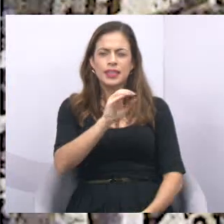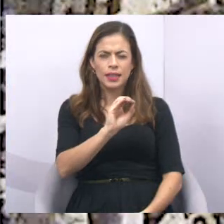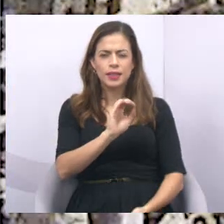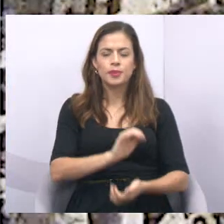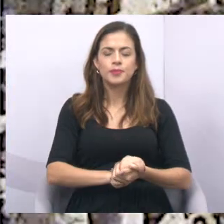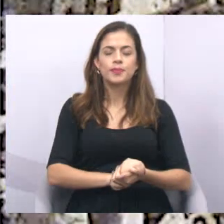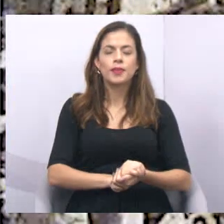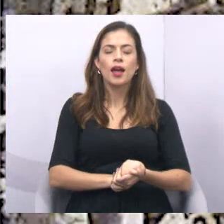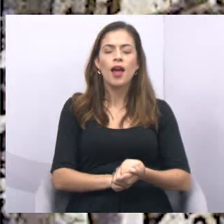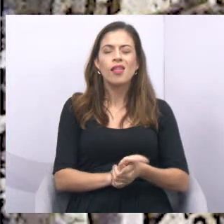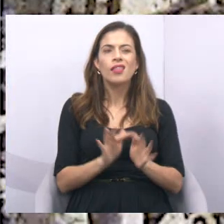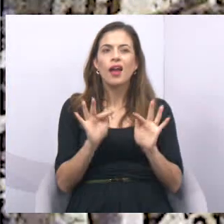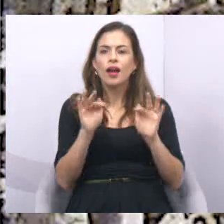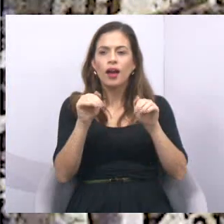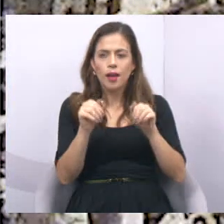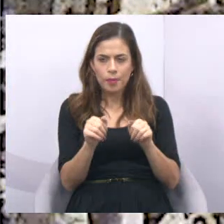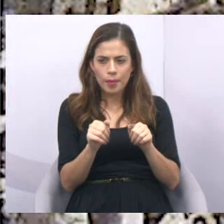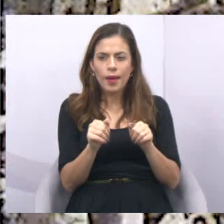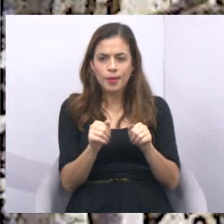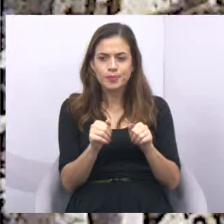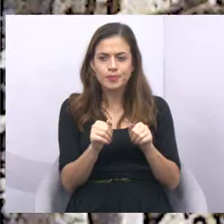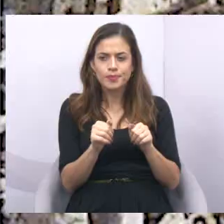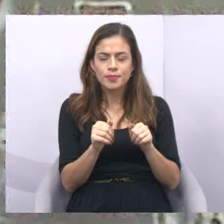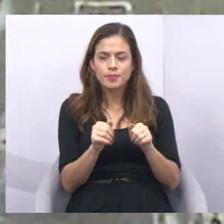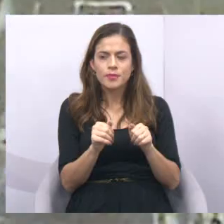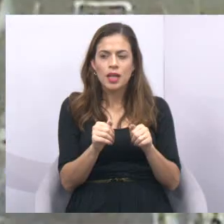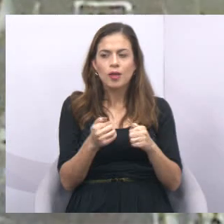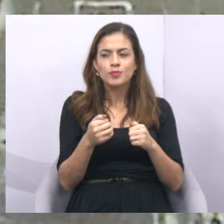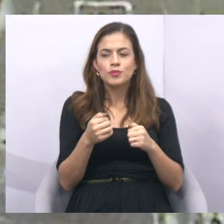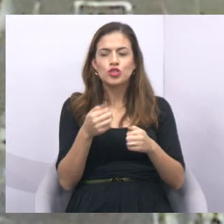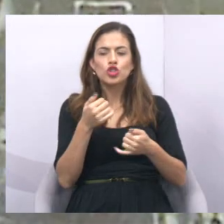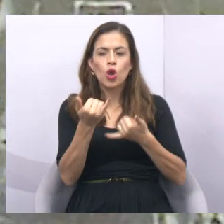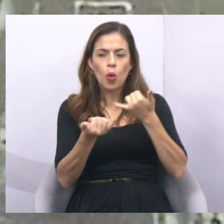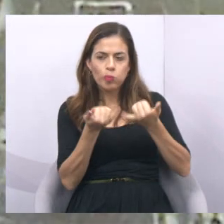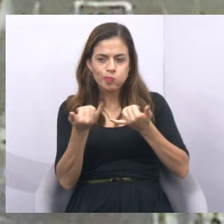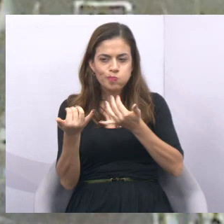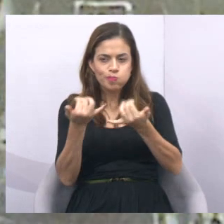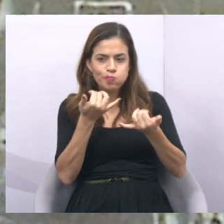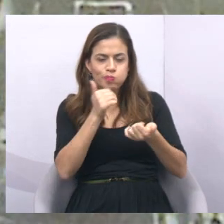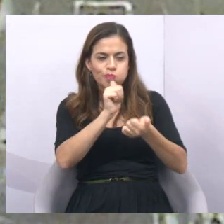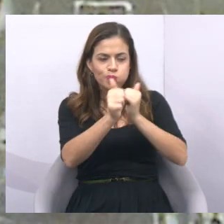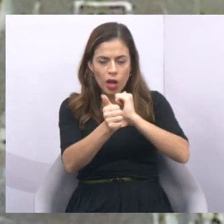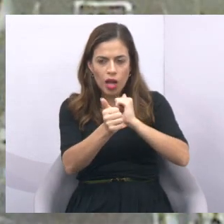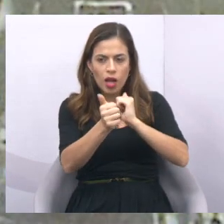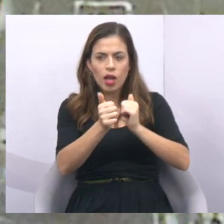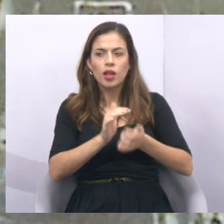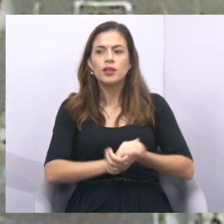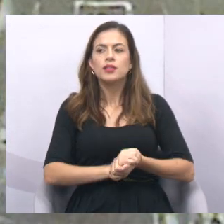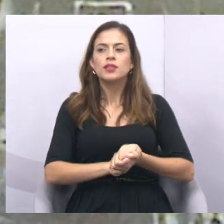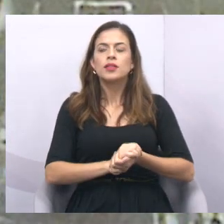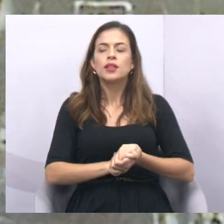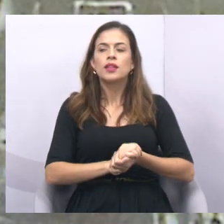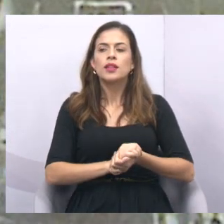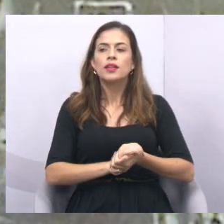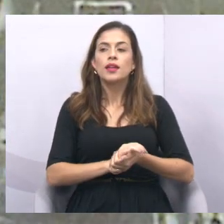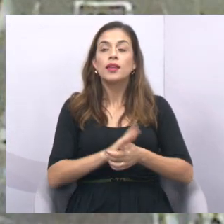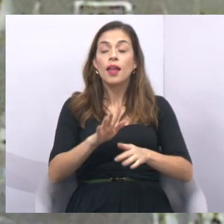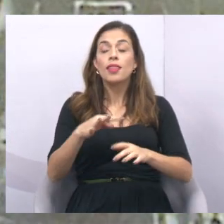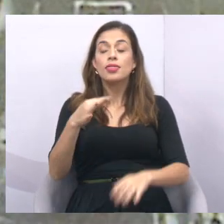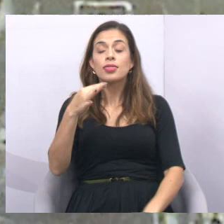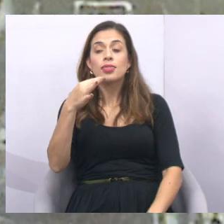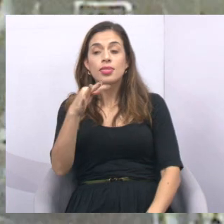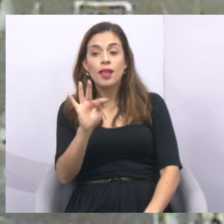Decidiu encerrar a carreira antes dos 40 anos e teve trajetória igualmente vitoriosa como treinador,